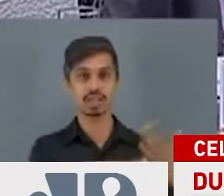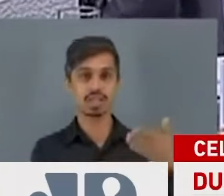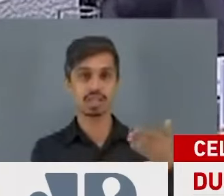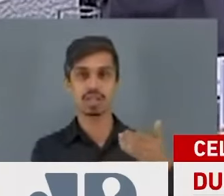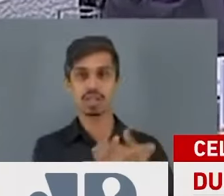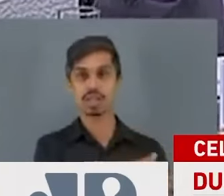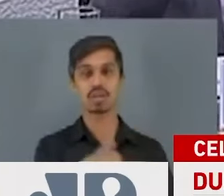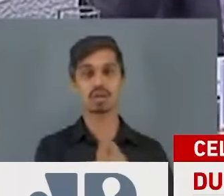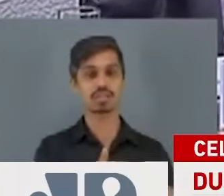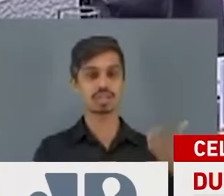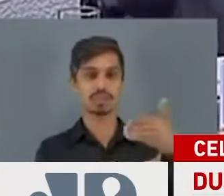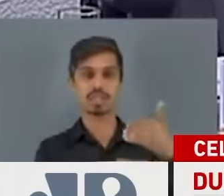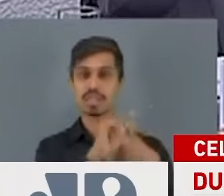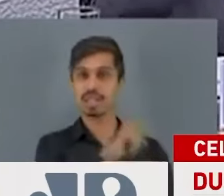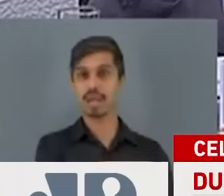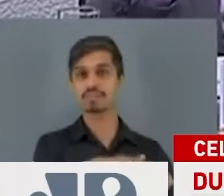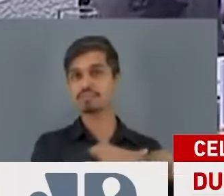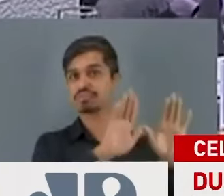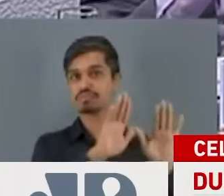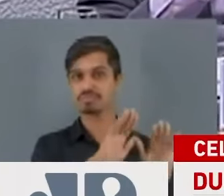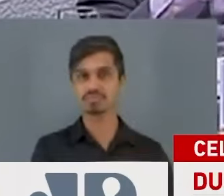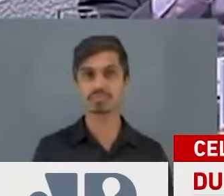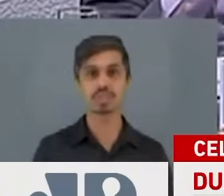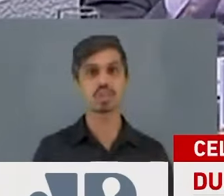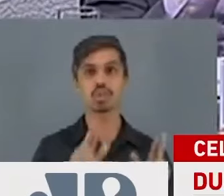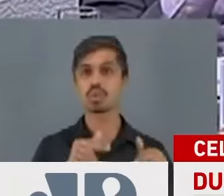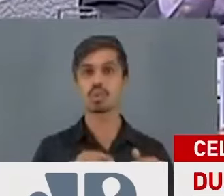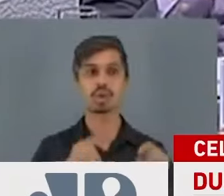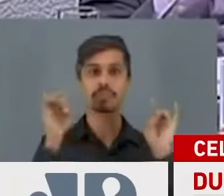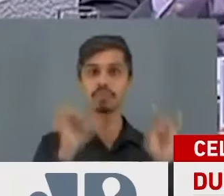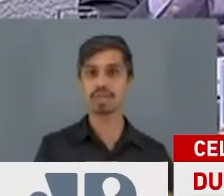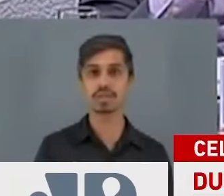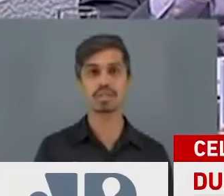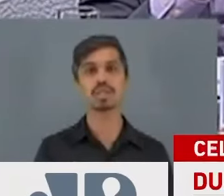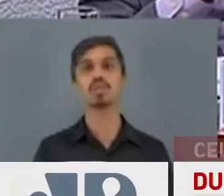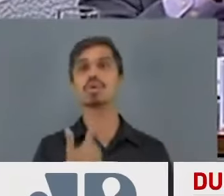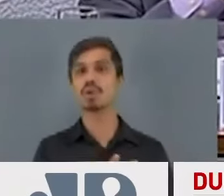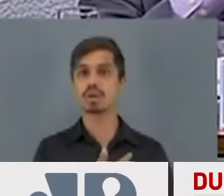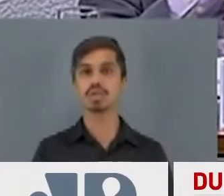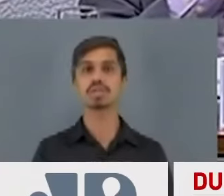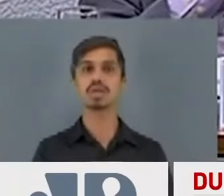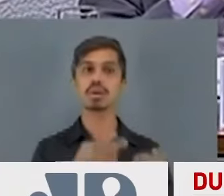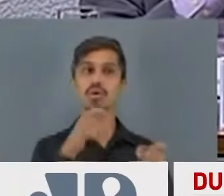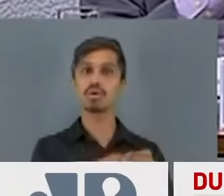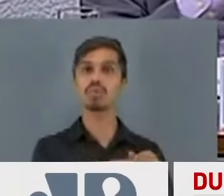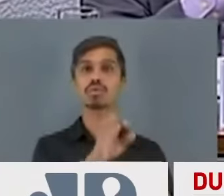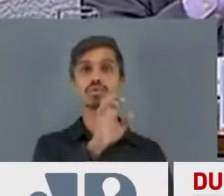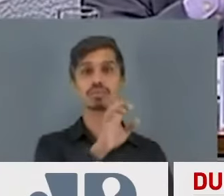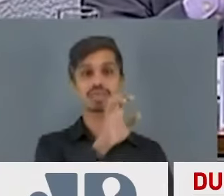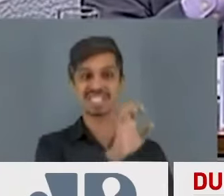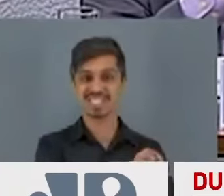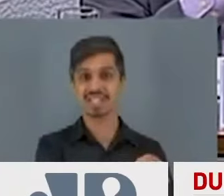nosso embaixado estava lá jogado no lixo. Jamais. O reconhecimento é de estados. Agora,